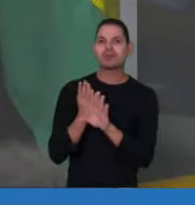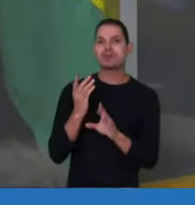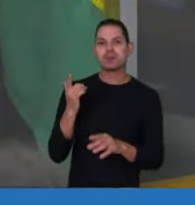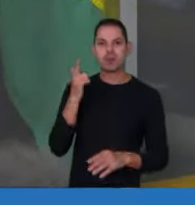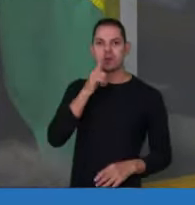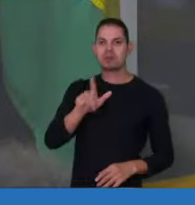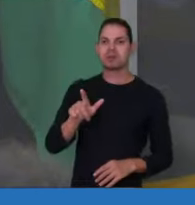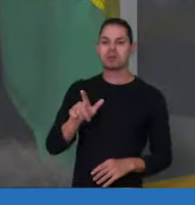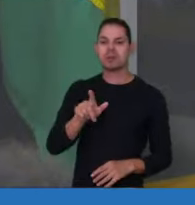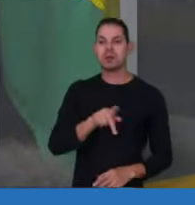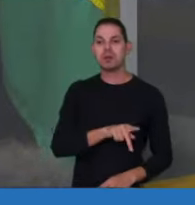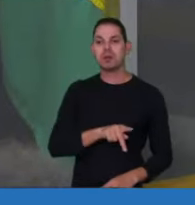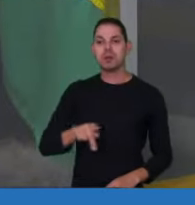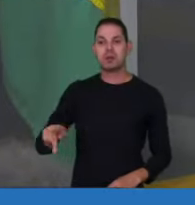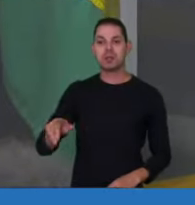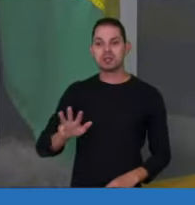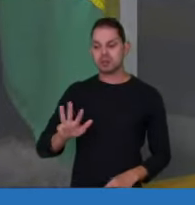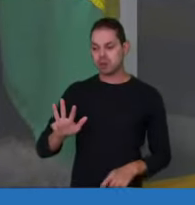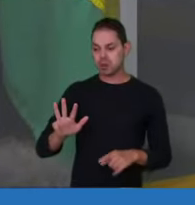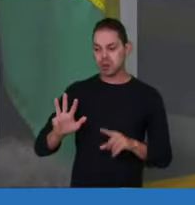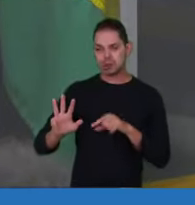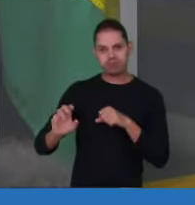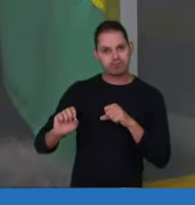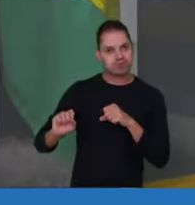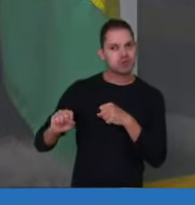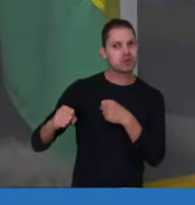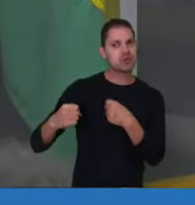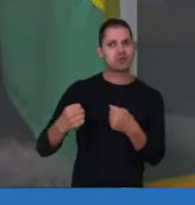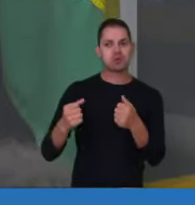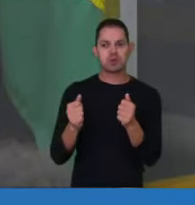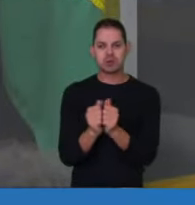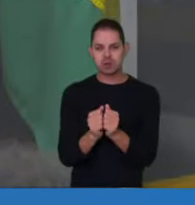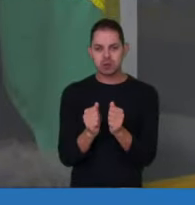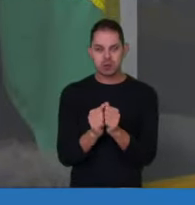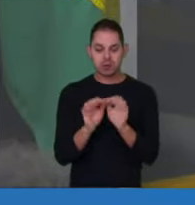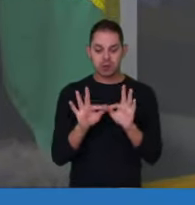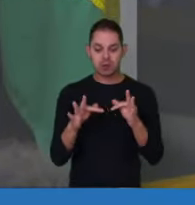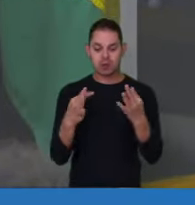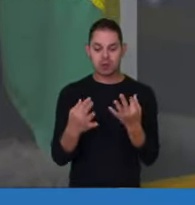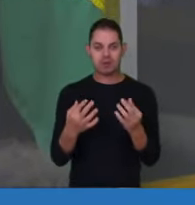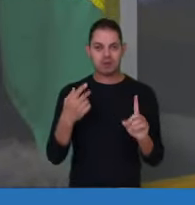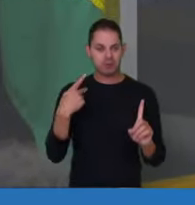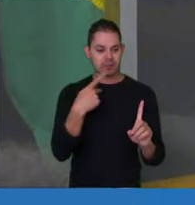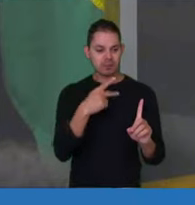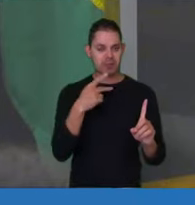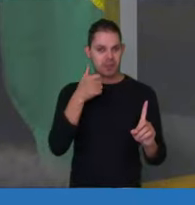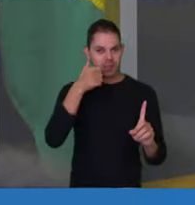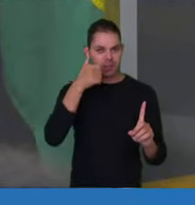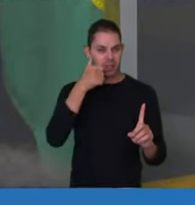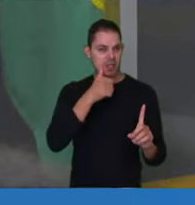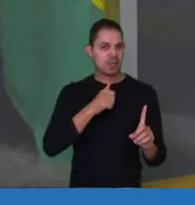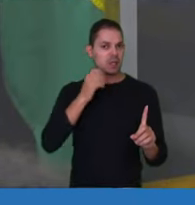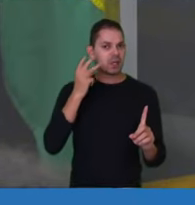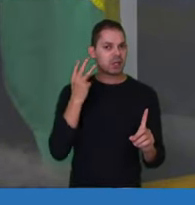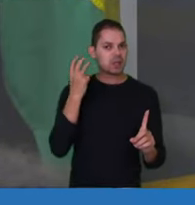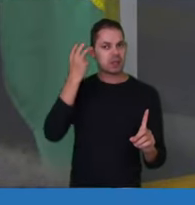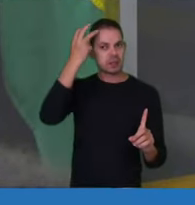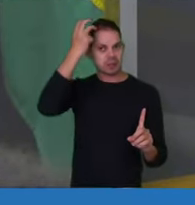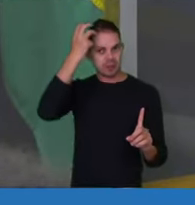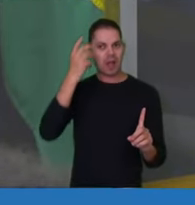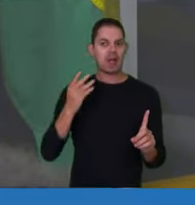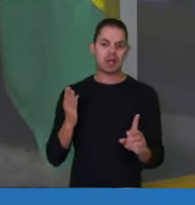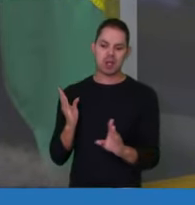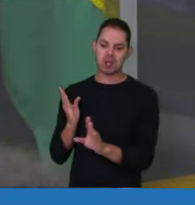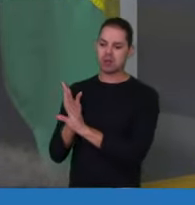Quando o presidente Lula se empenhou com a família da Marielle em elucidar esse caso.